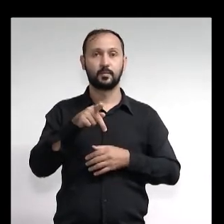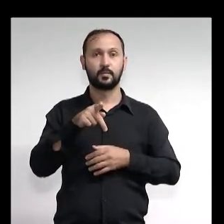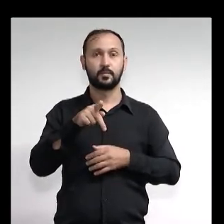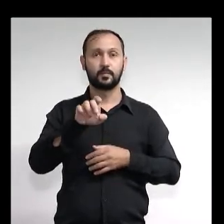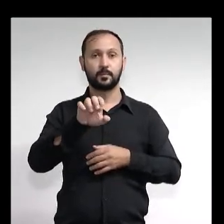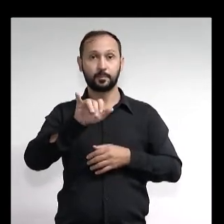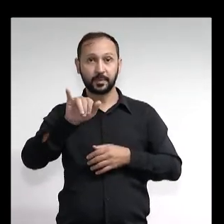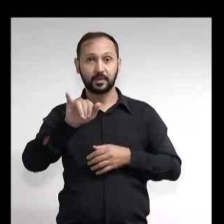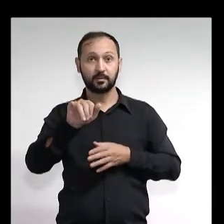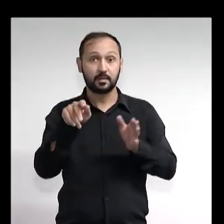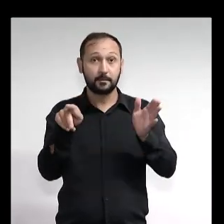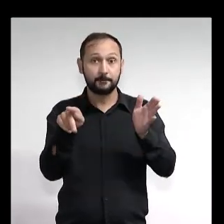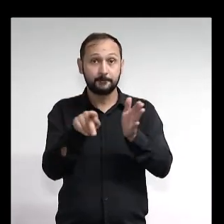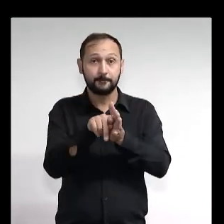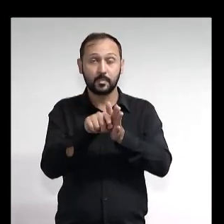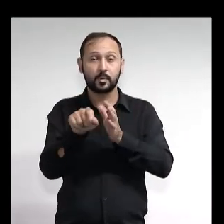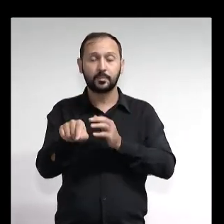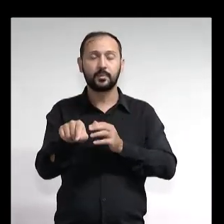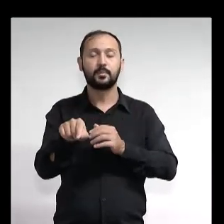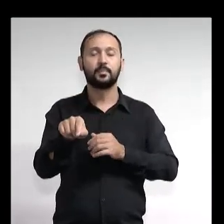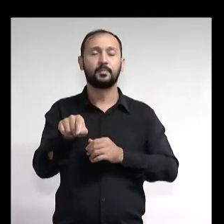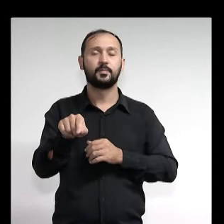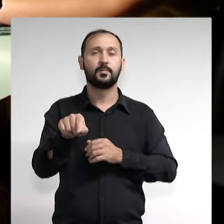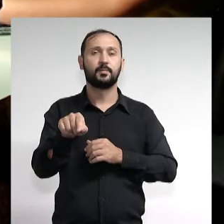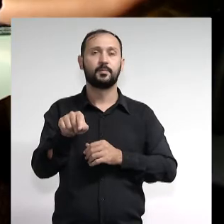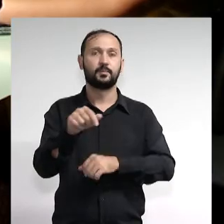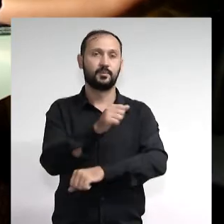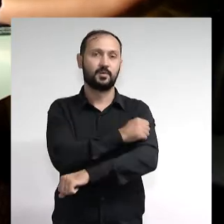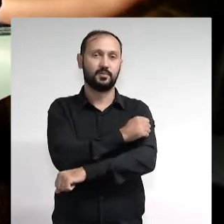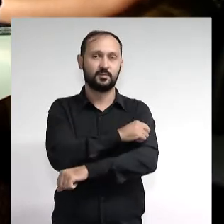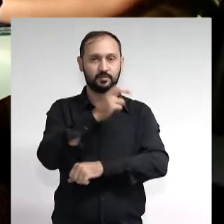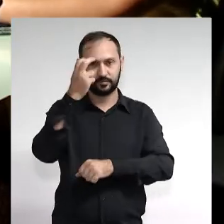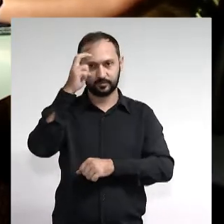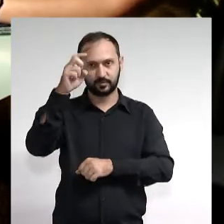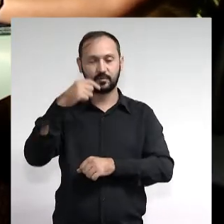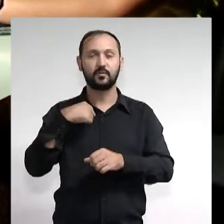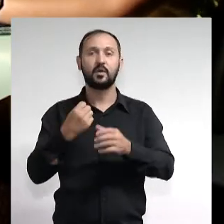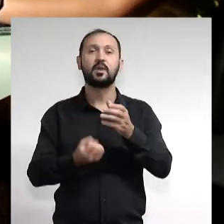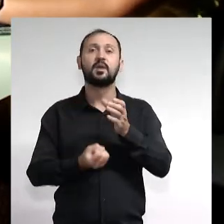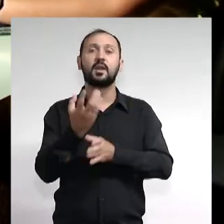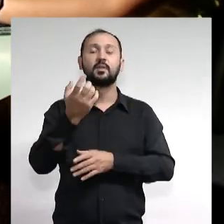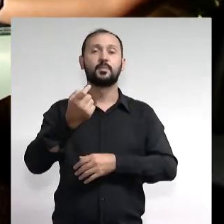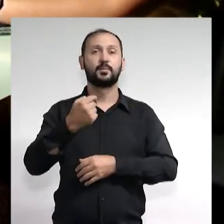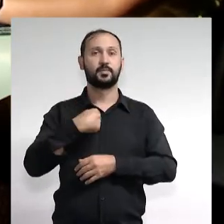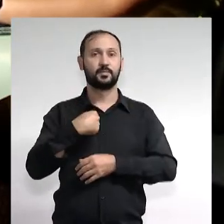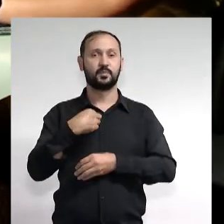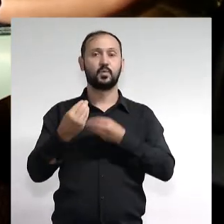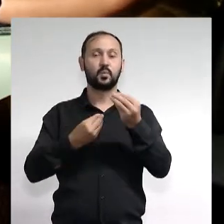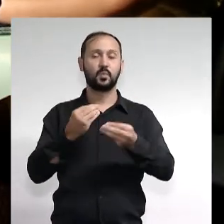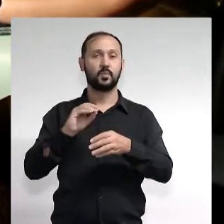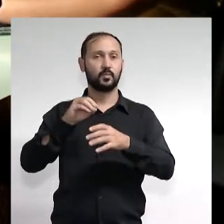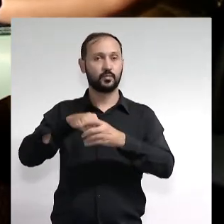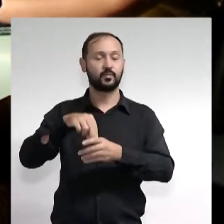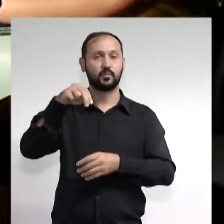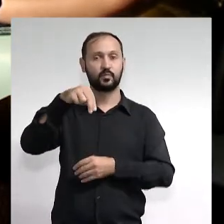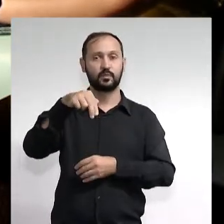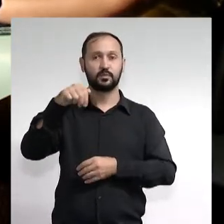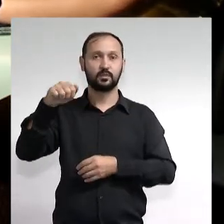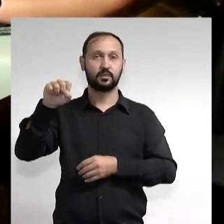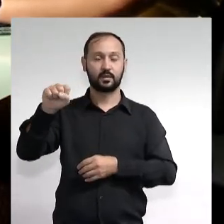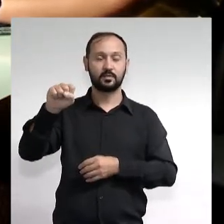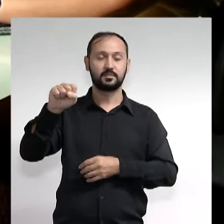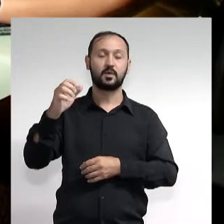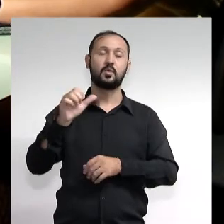com altas habilidades de superdotação. Esse plano não foi elaborado por mim. Como o NAS,